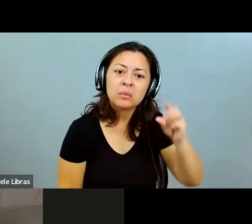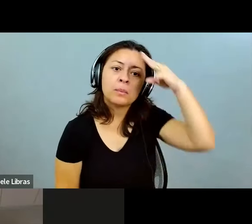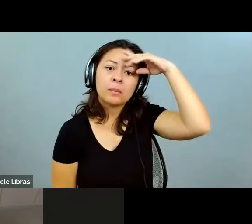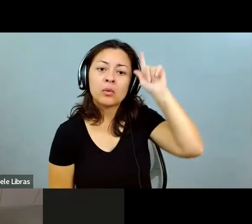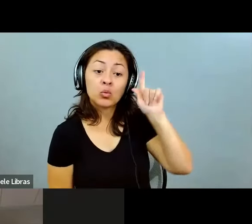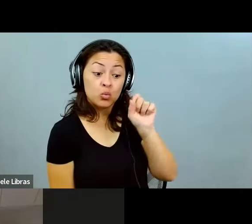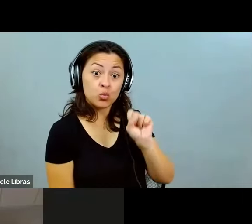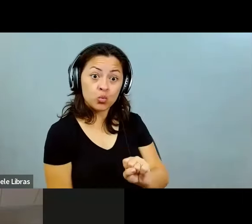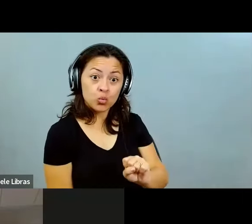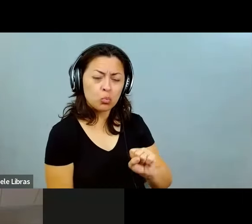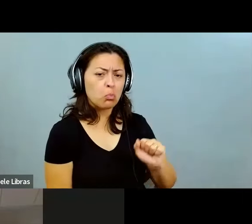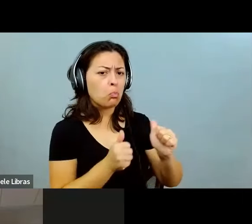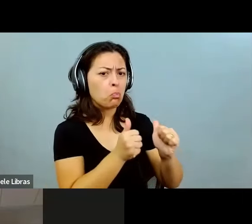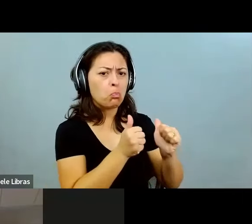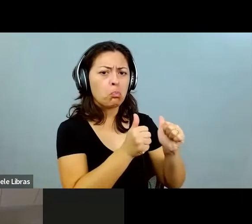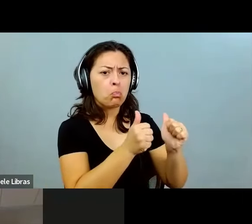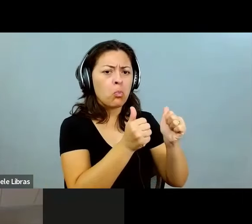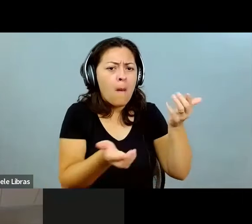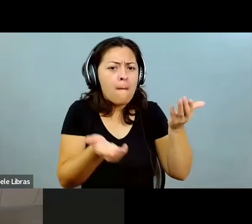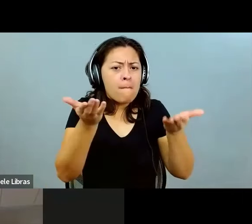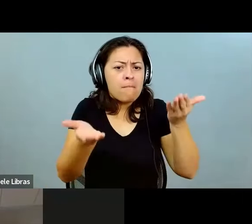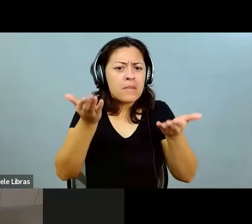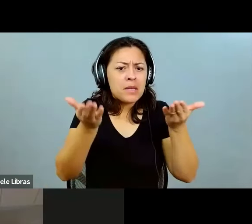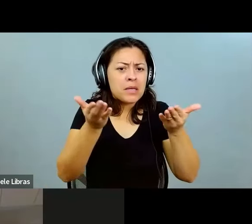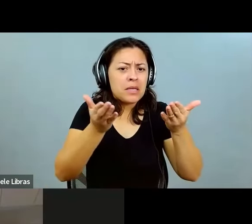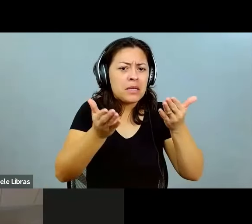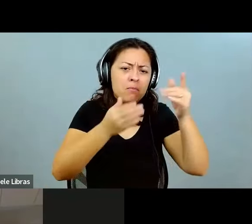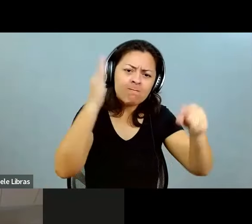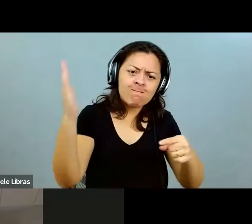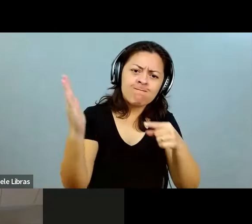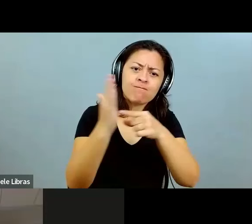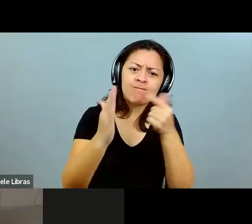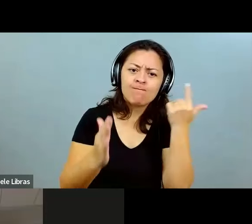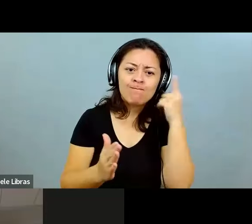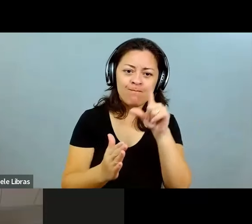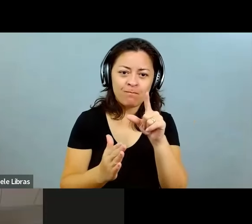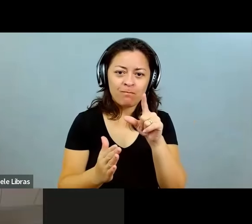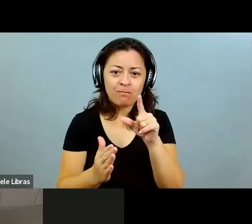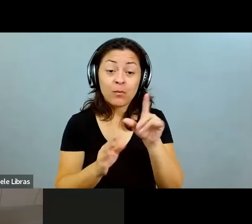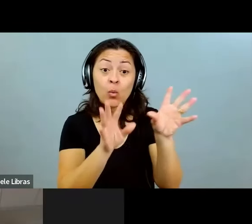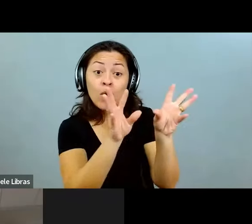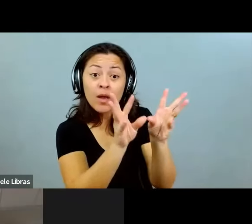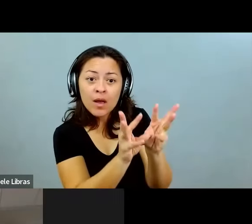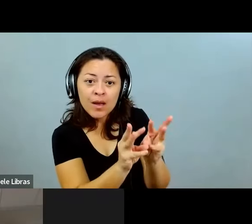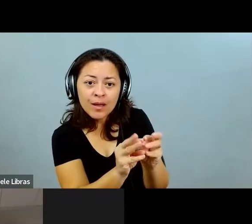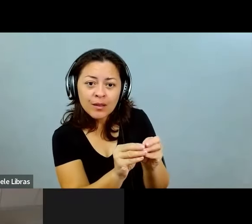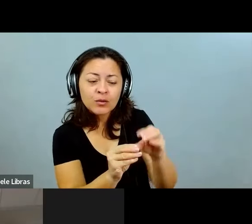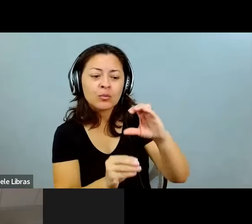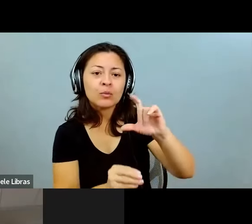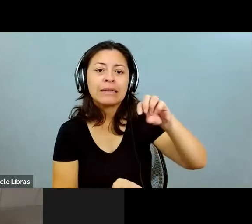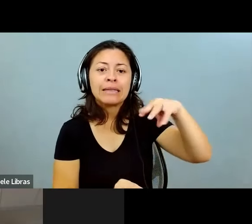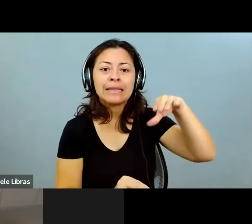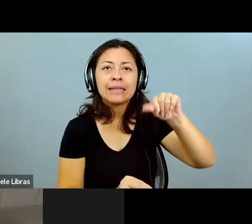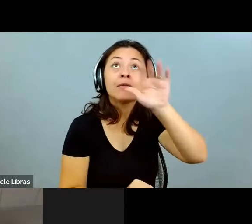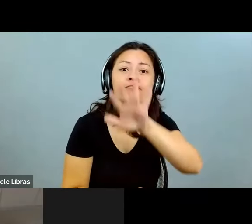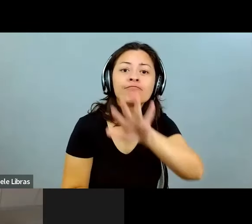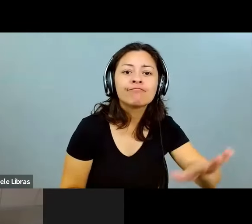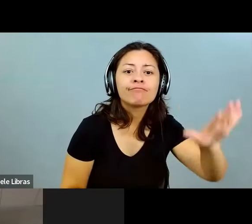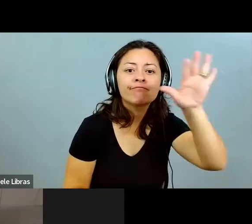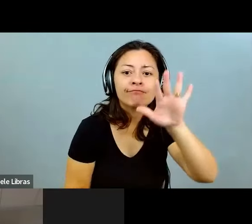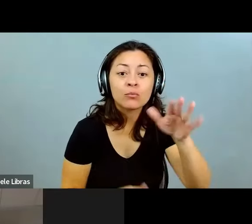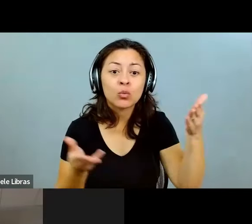compensar o outro e e nós conseguir atingir o projeto de m Esse é o resumo do do cenário de clima que tá acontecendo hoje né e e